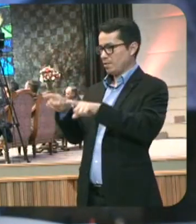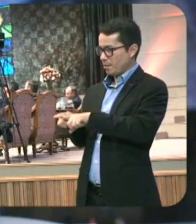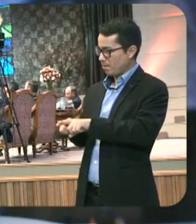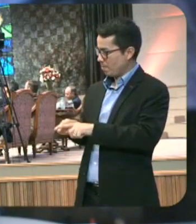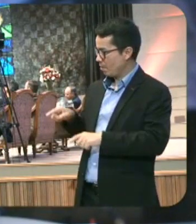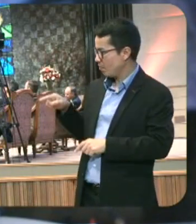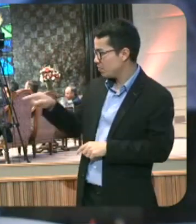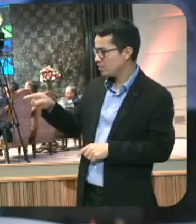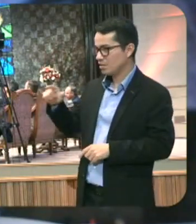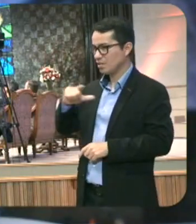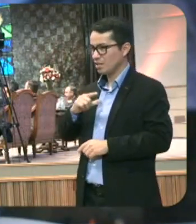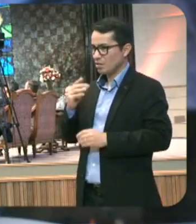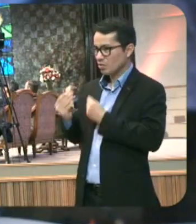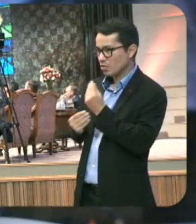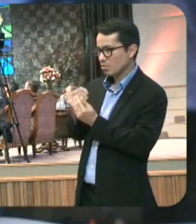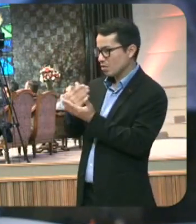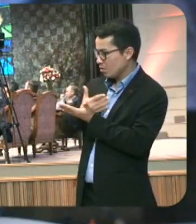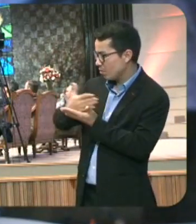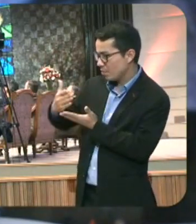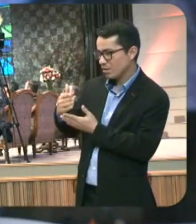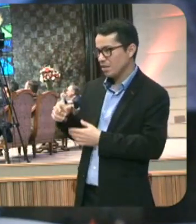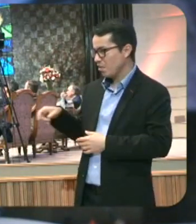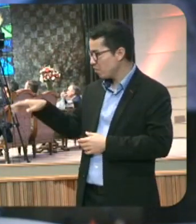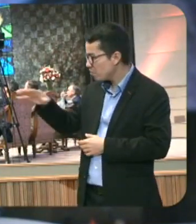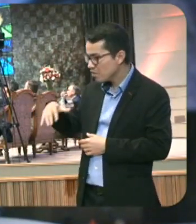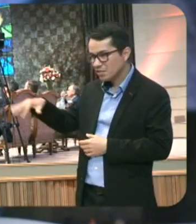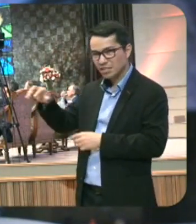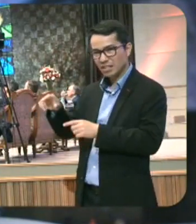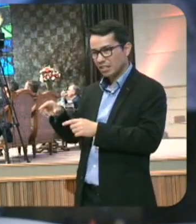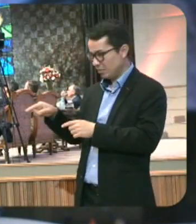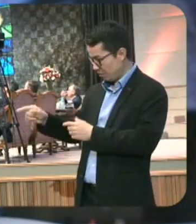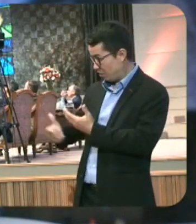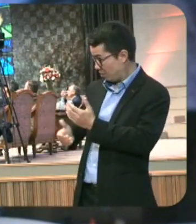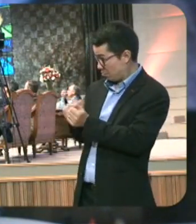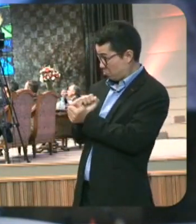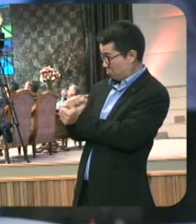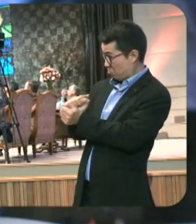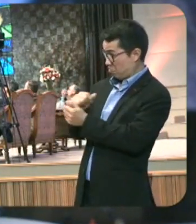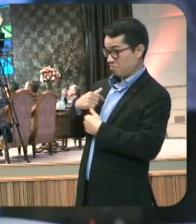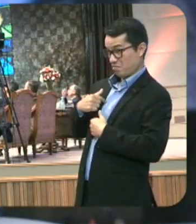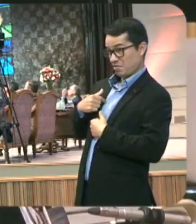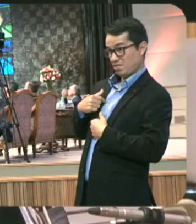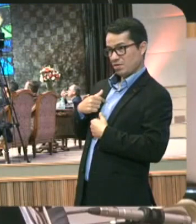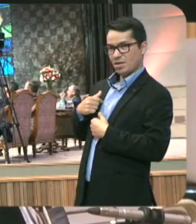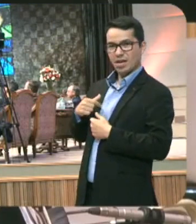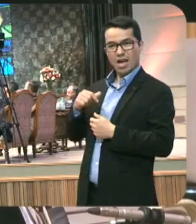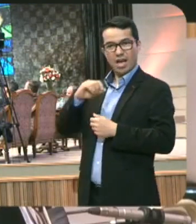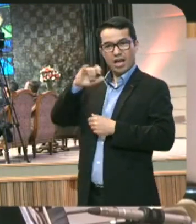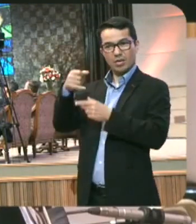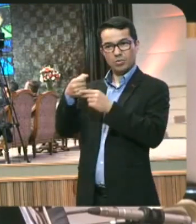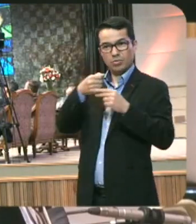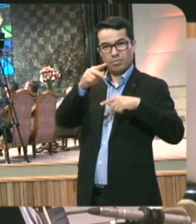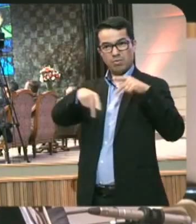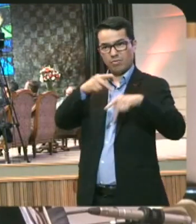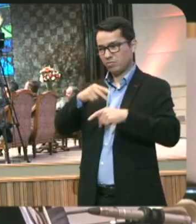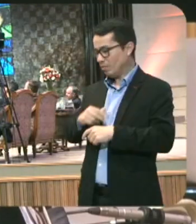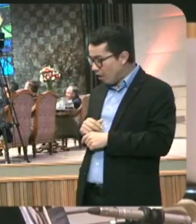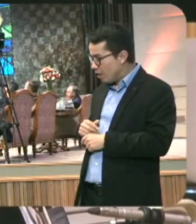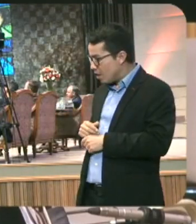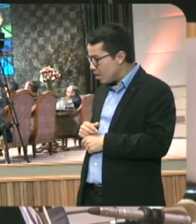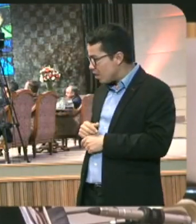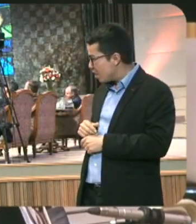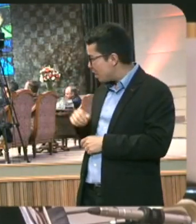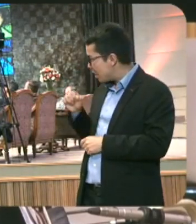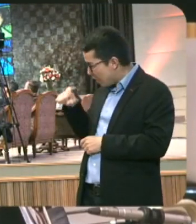extremamente pecuniário, comercial, nós queremos ser seus escravos. E aí eles caíram, não enxergaram, porque